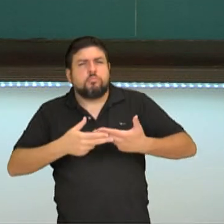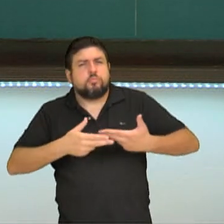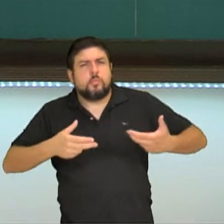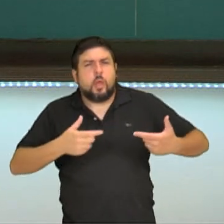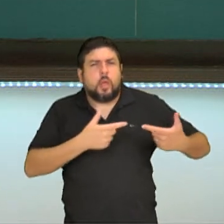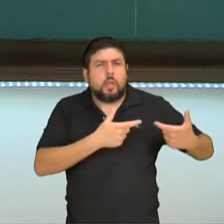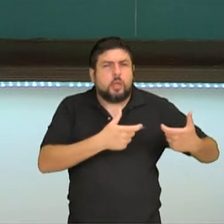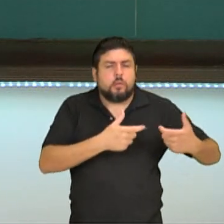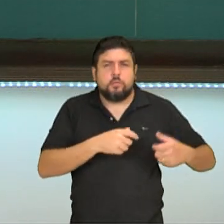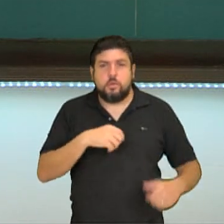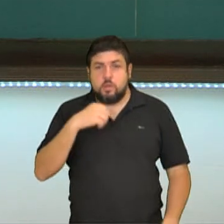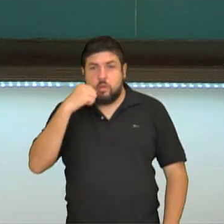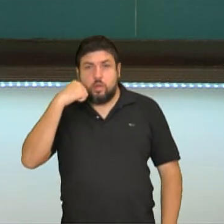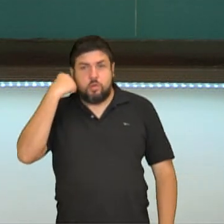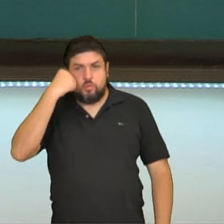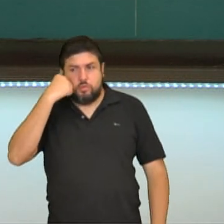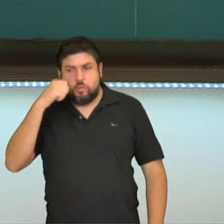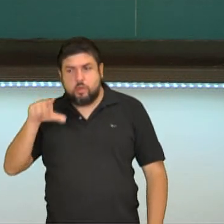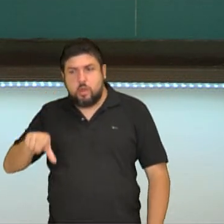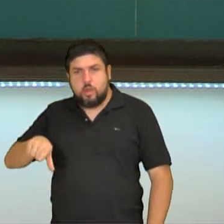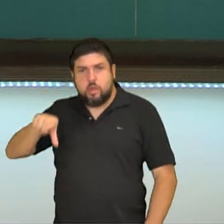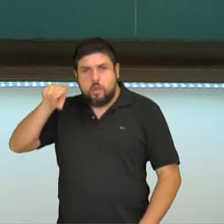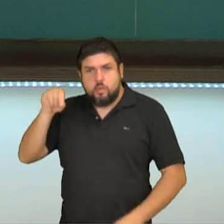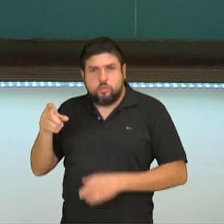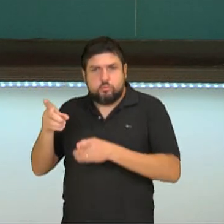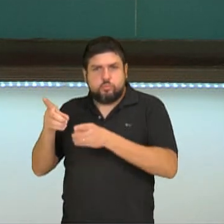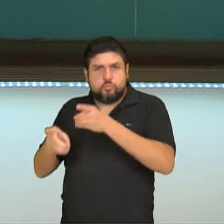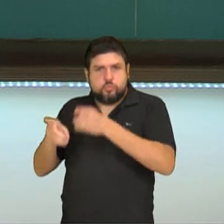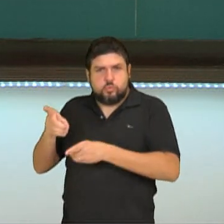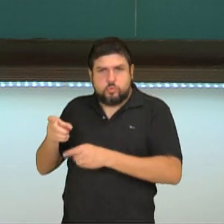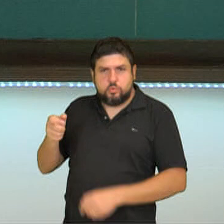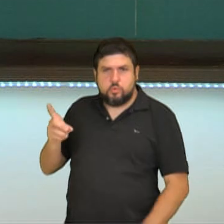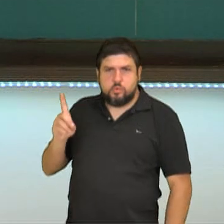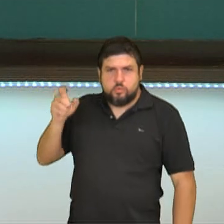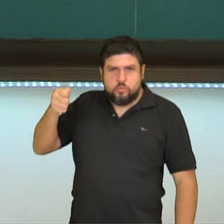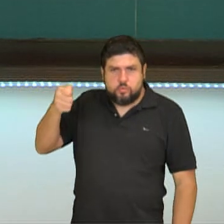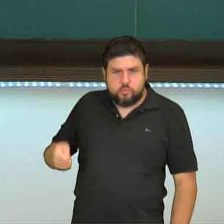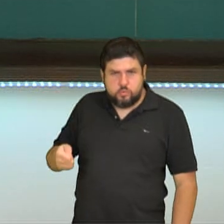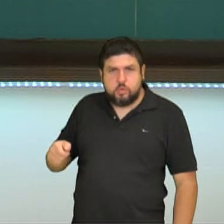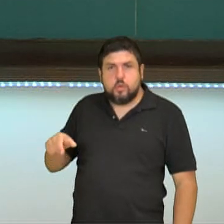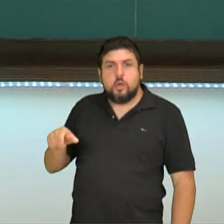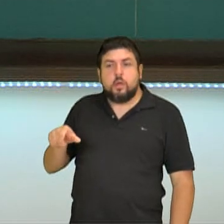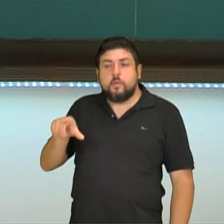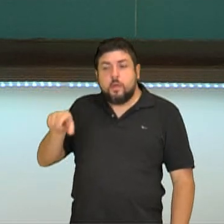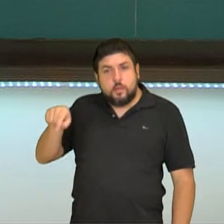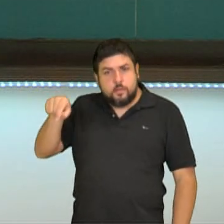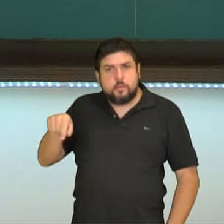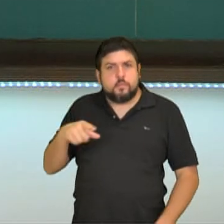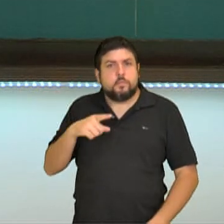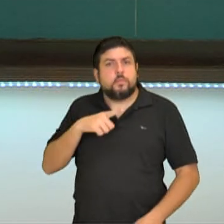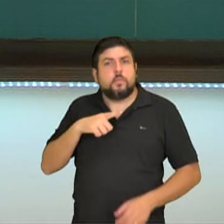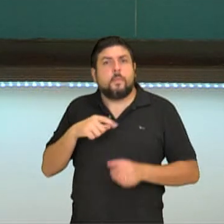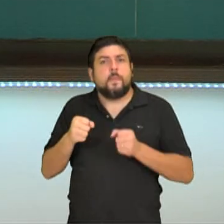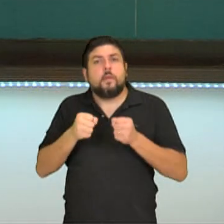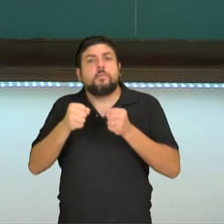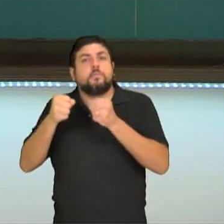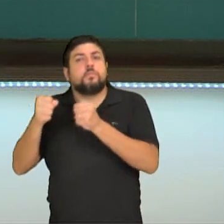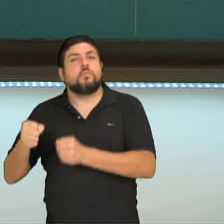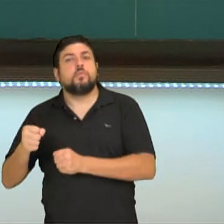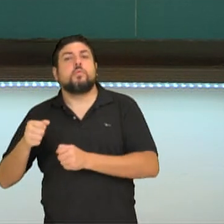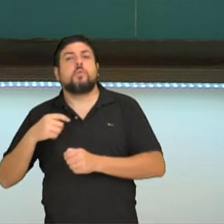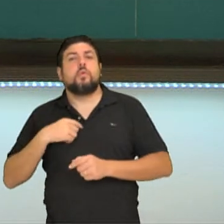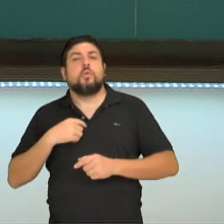o Senado iria eleger um ditador e esse ditador, ele teria poderes plenos